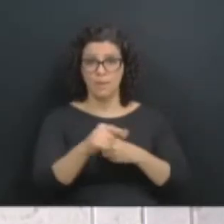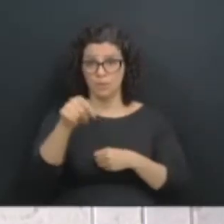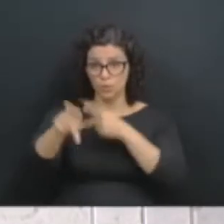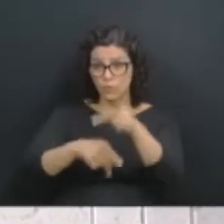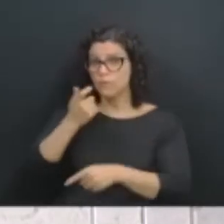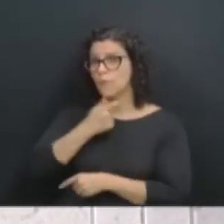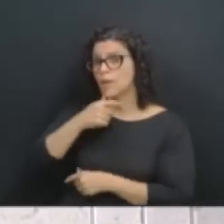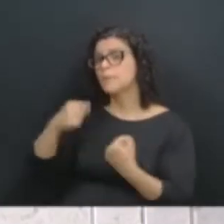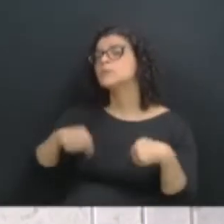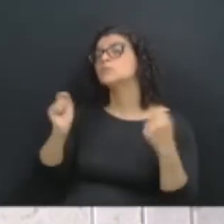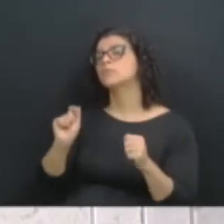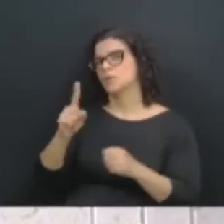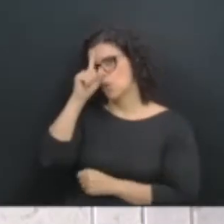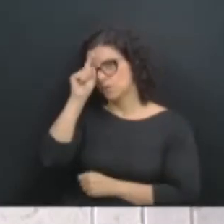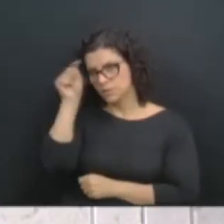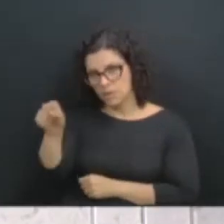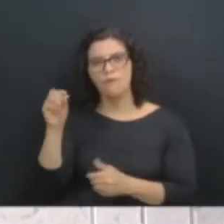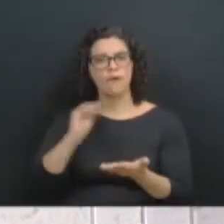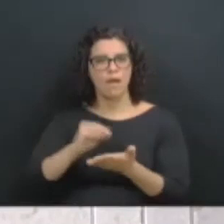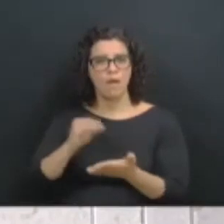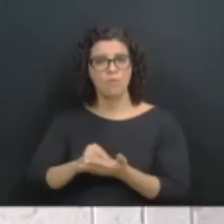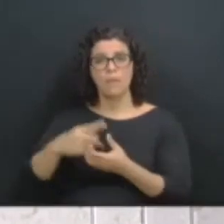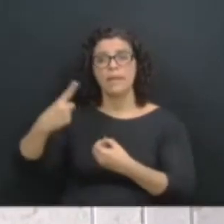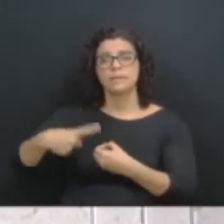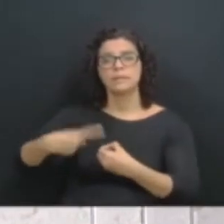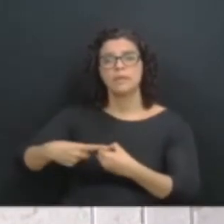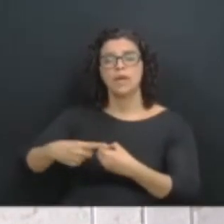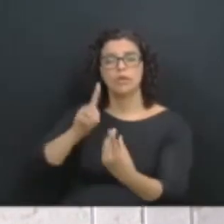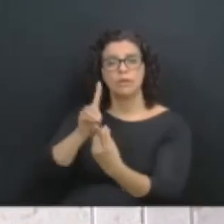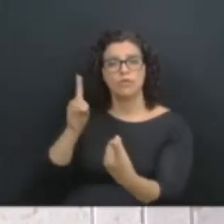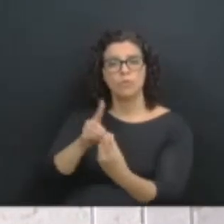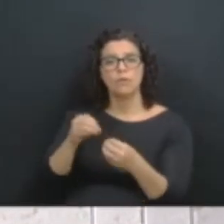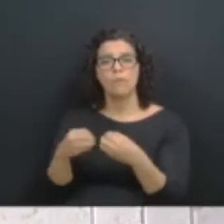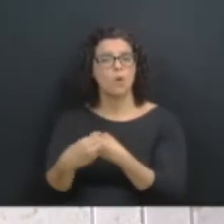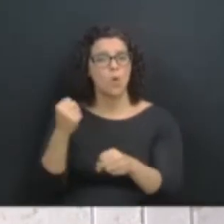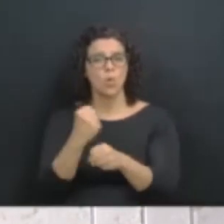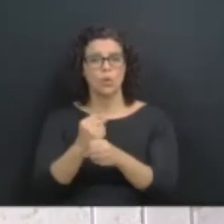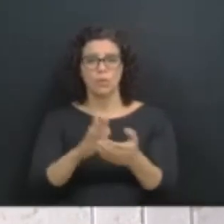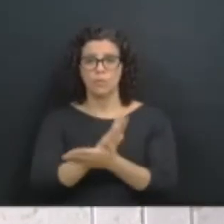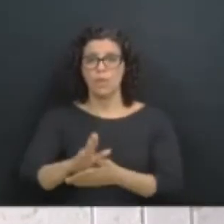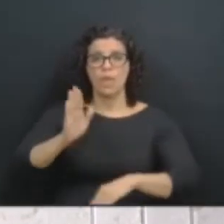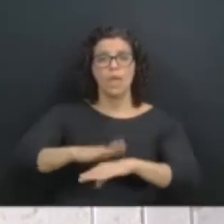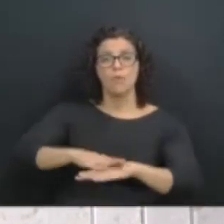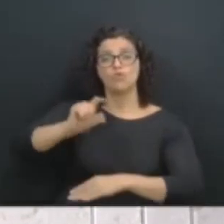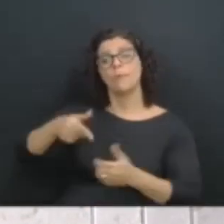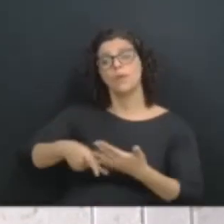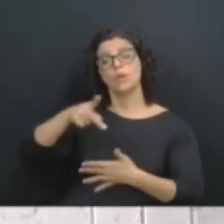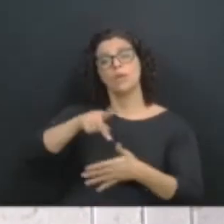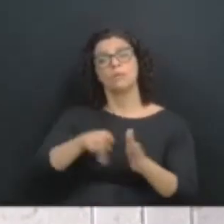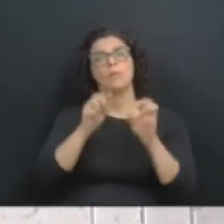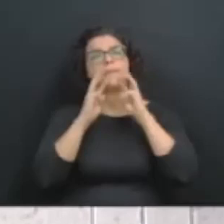povo de Apucarana era um hospital para atender a cidade e a região. Não construiu, porque a escolha de prioridade é